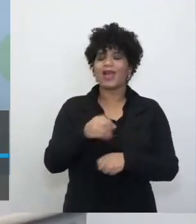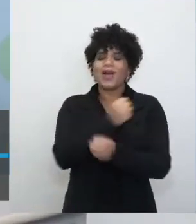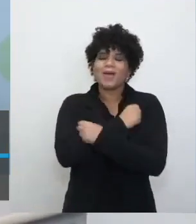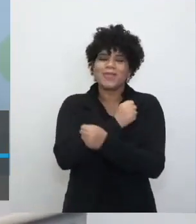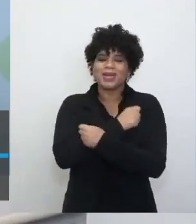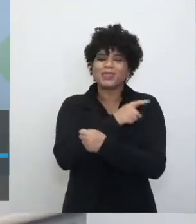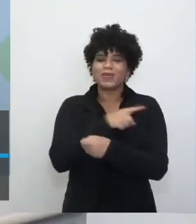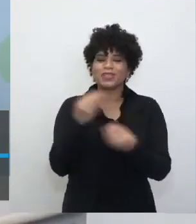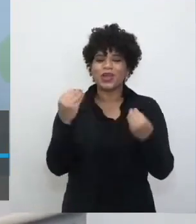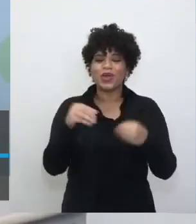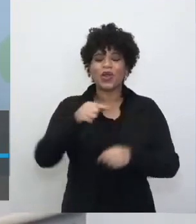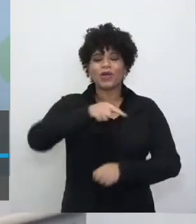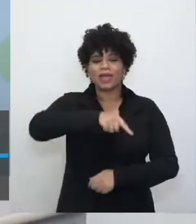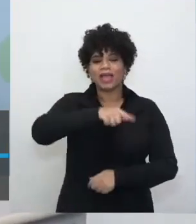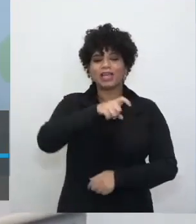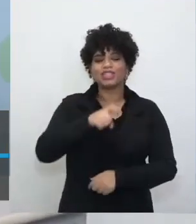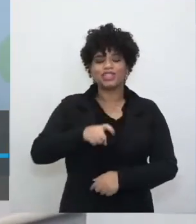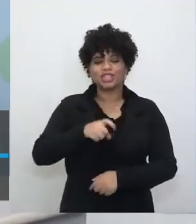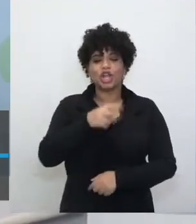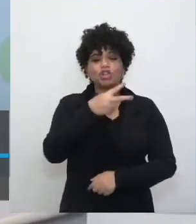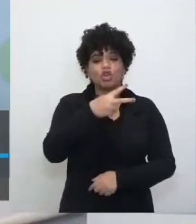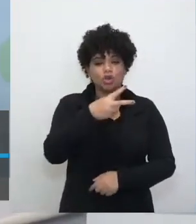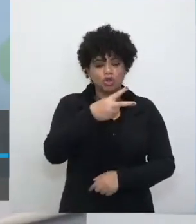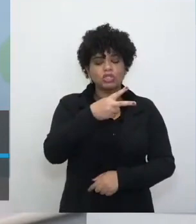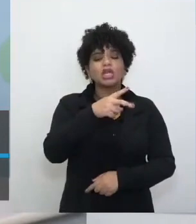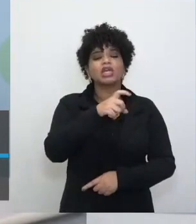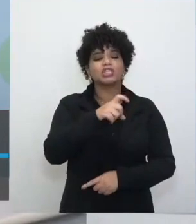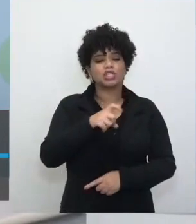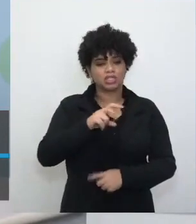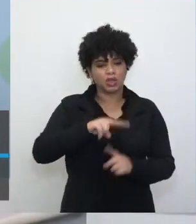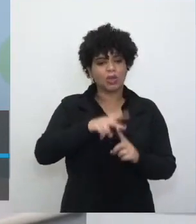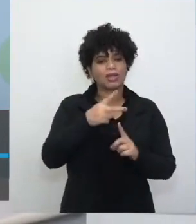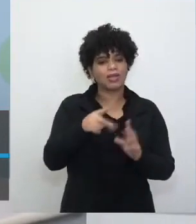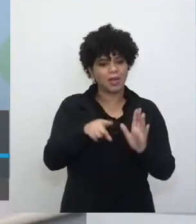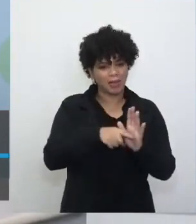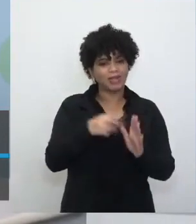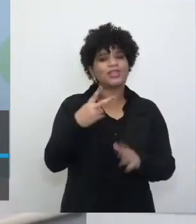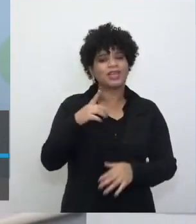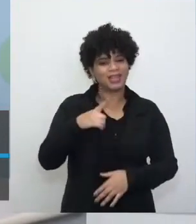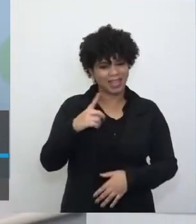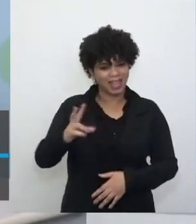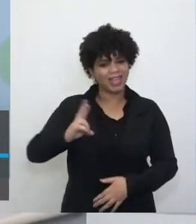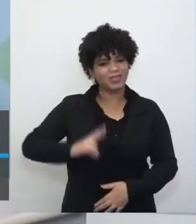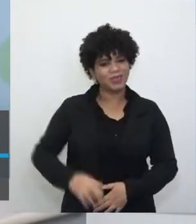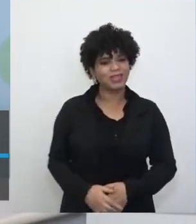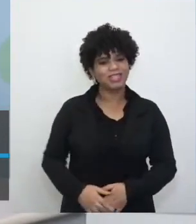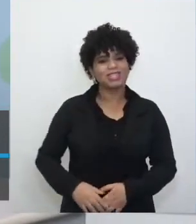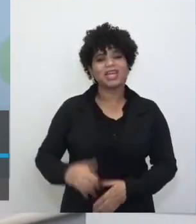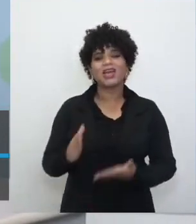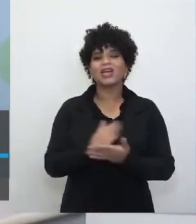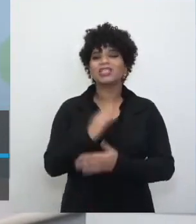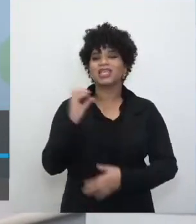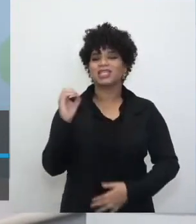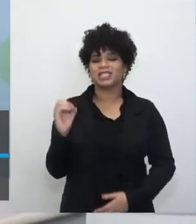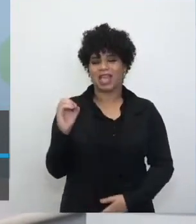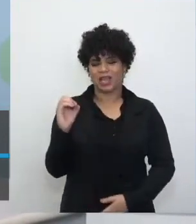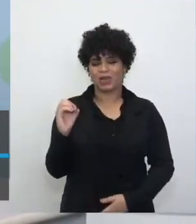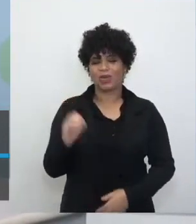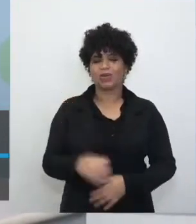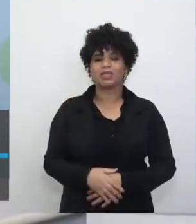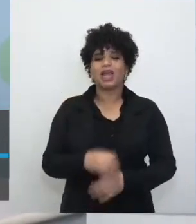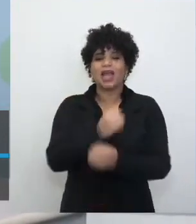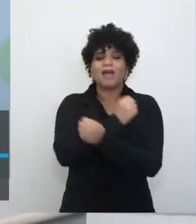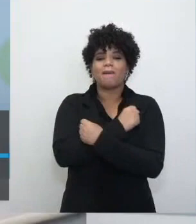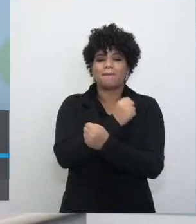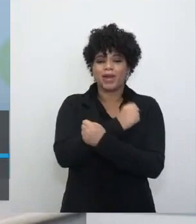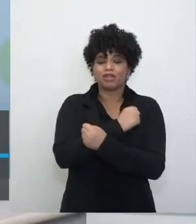para quem colocou que o Q de x deu 2x² menos 2, porque eu obtive resposta sim, e que o resto deu 0. Então, quero mandar um abraço pessoal